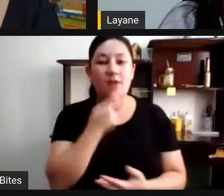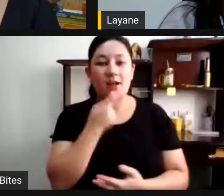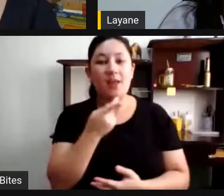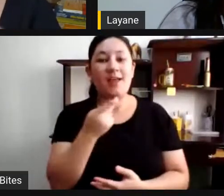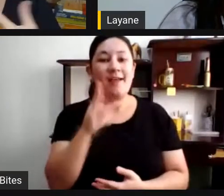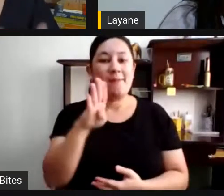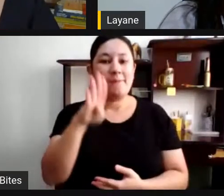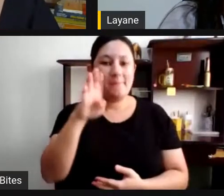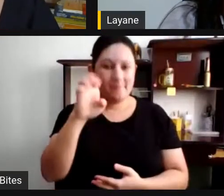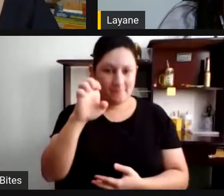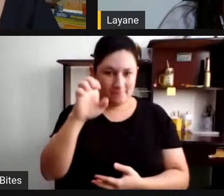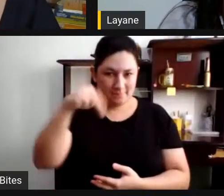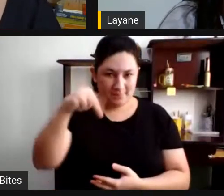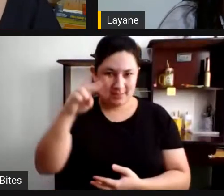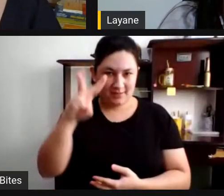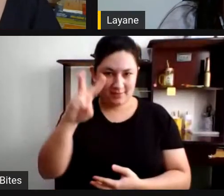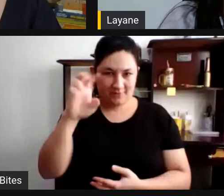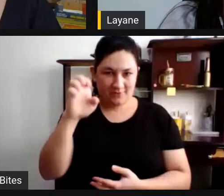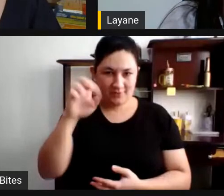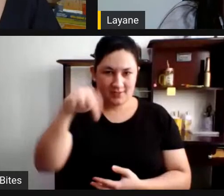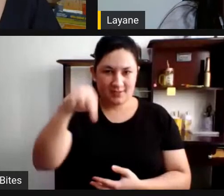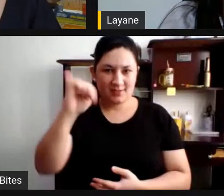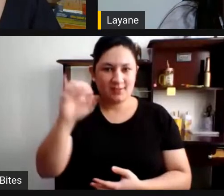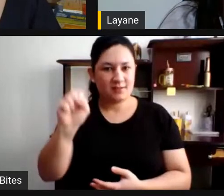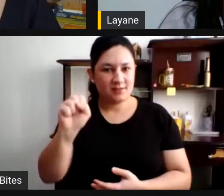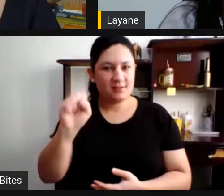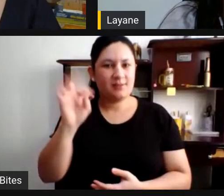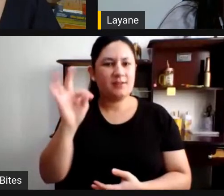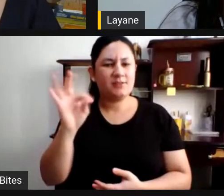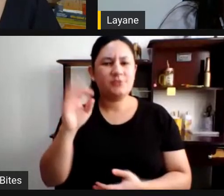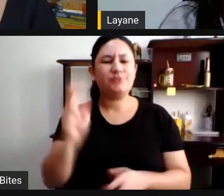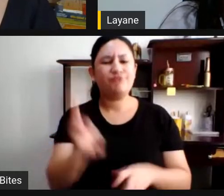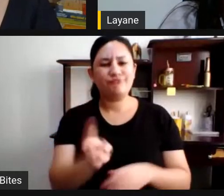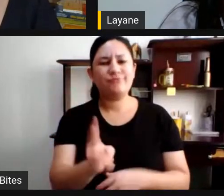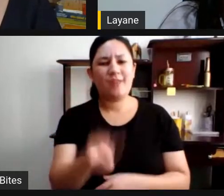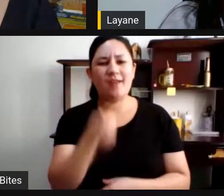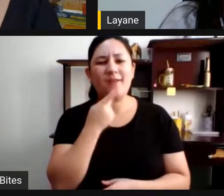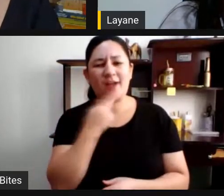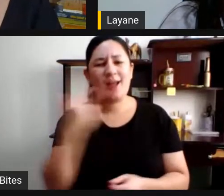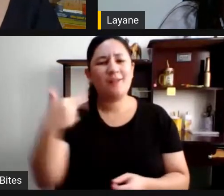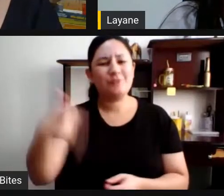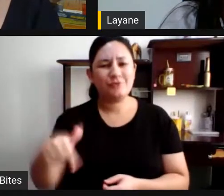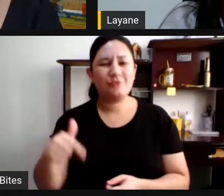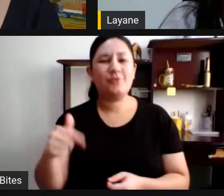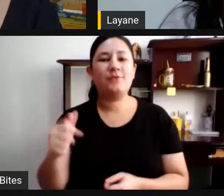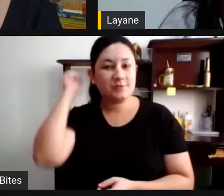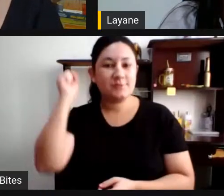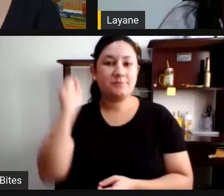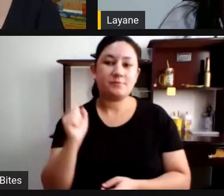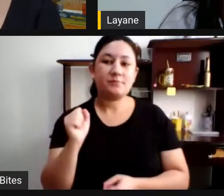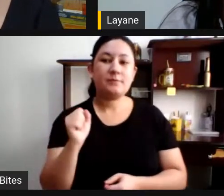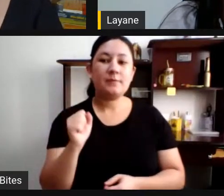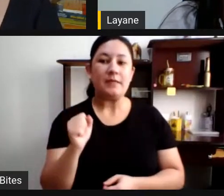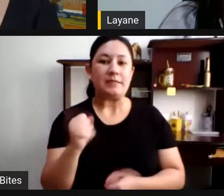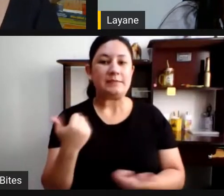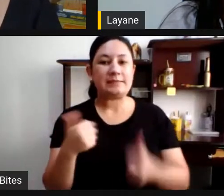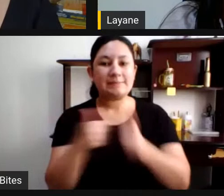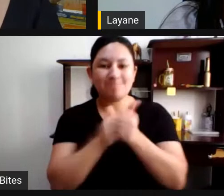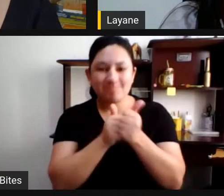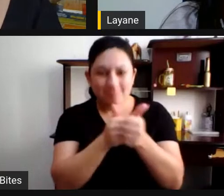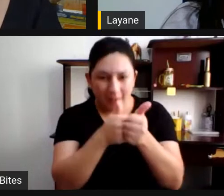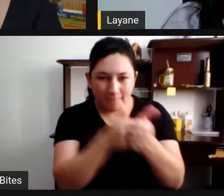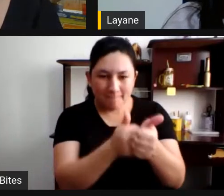desses que retoma o Sossi e apresenta o grande alcance da obra sossiriana mas também